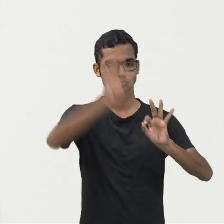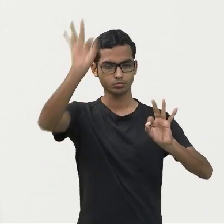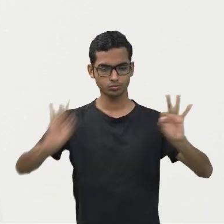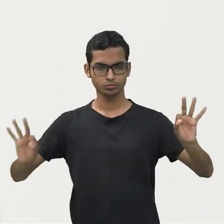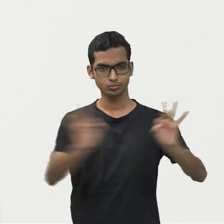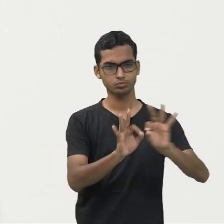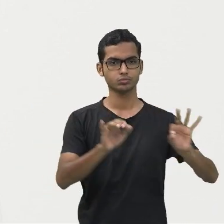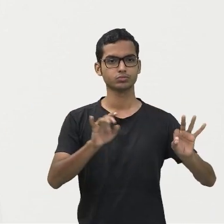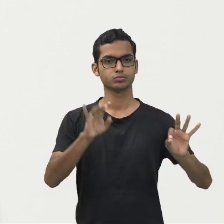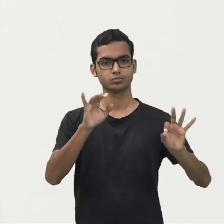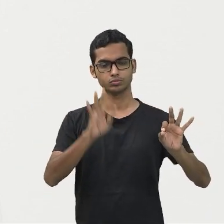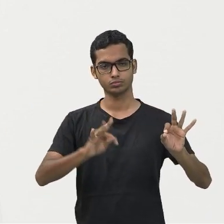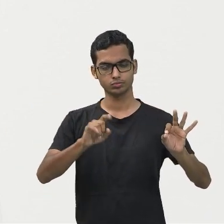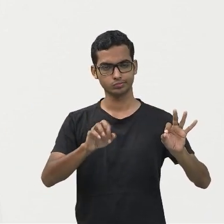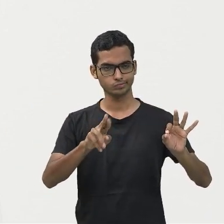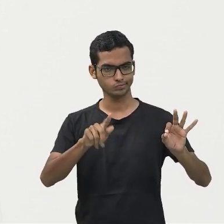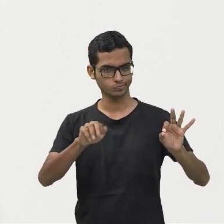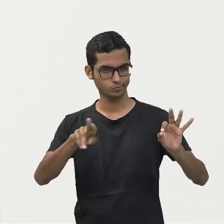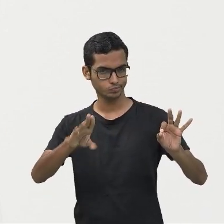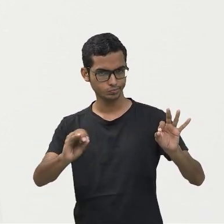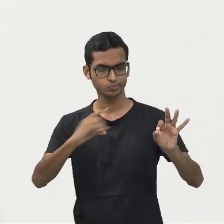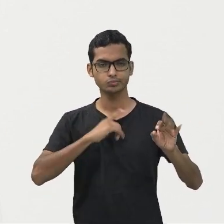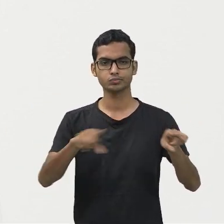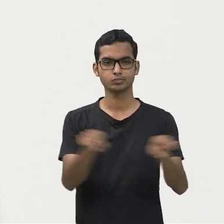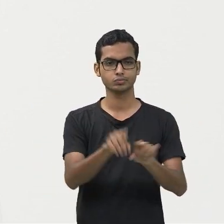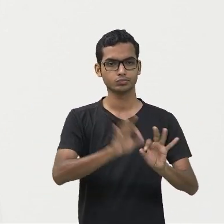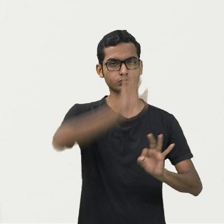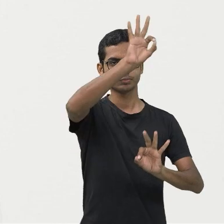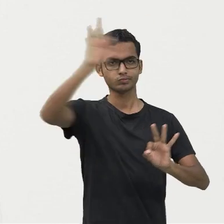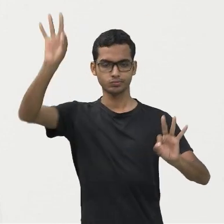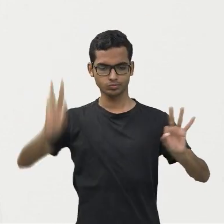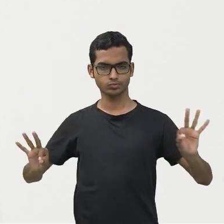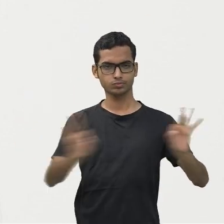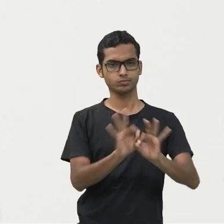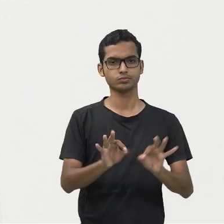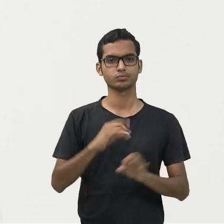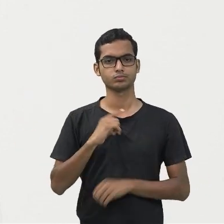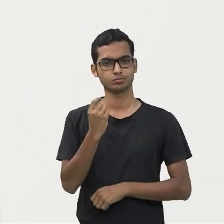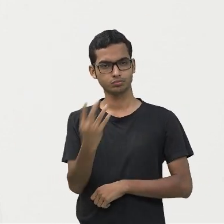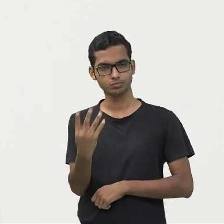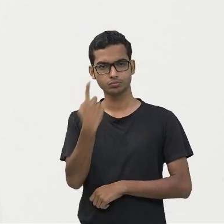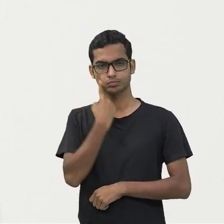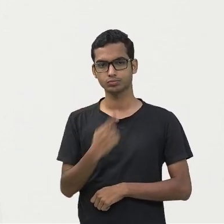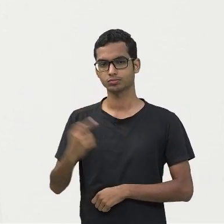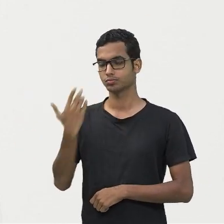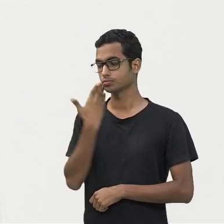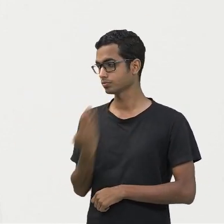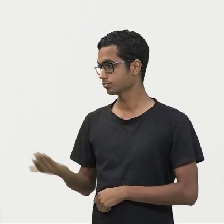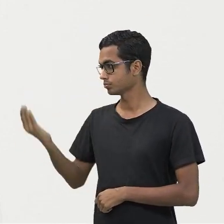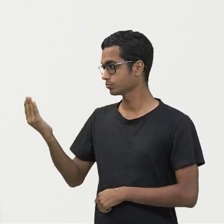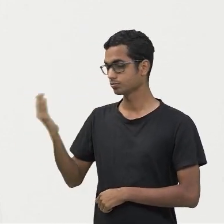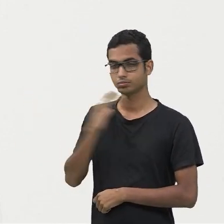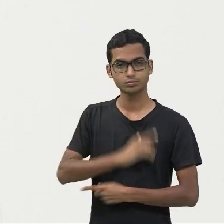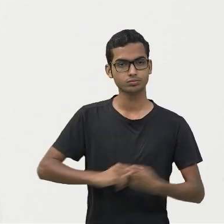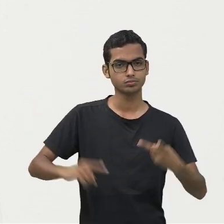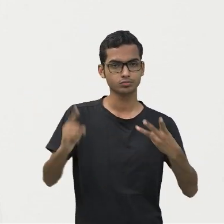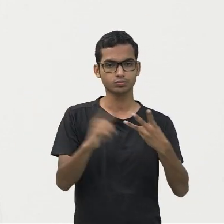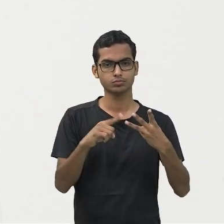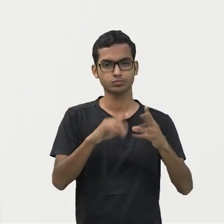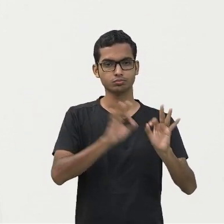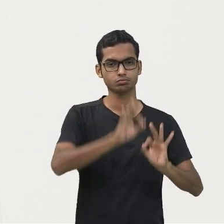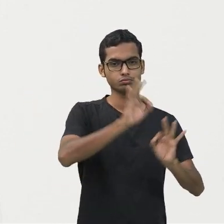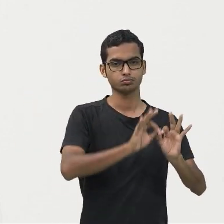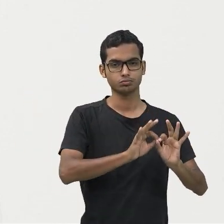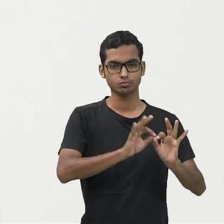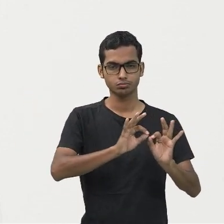ó, o triângulo. Nosso polígono regular de quatro lados, o quadrado. Nosso